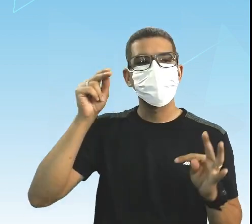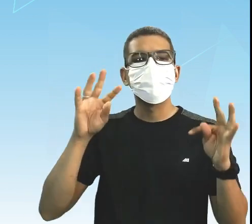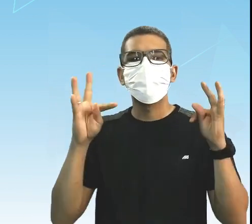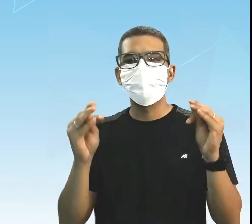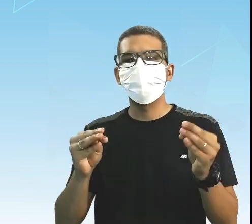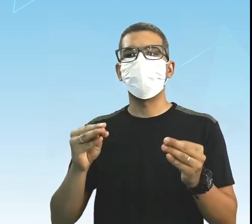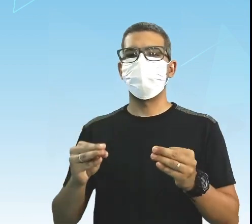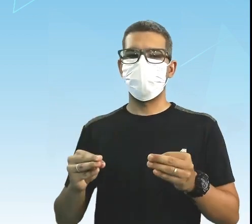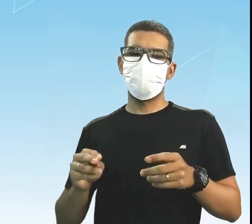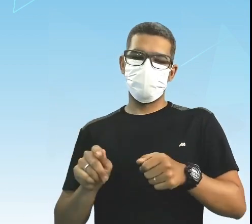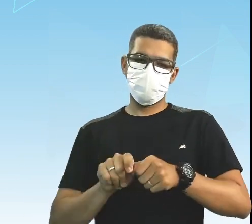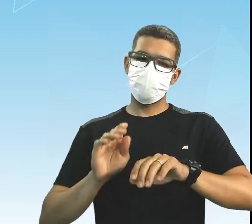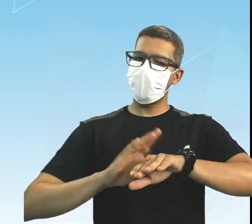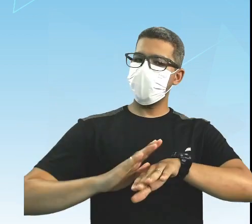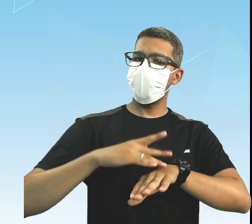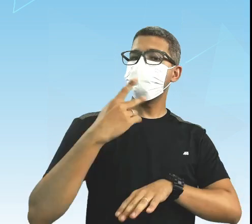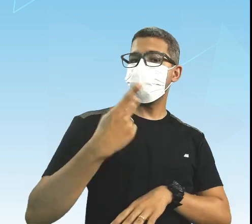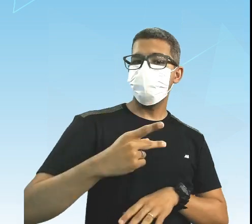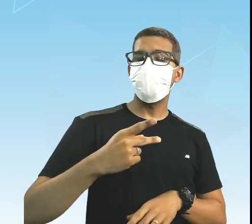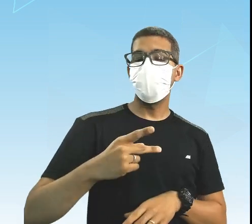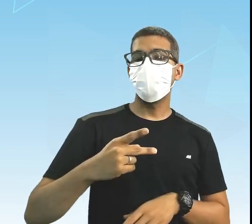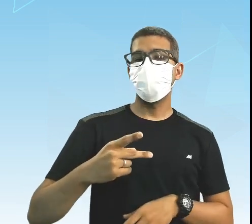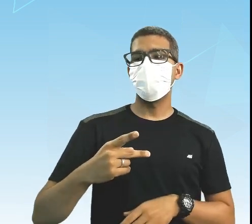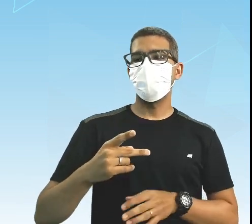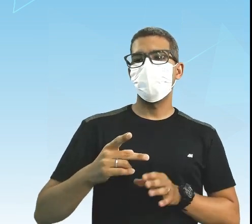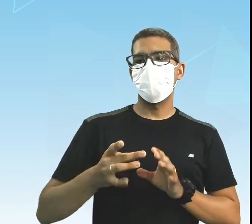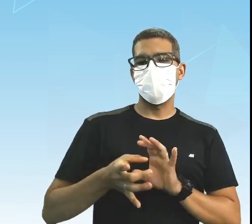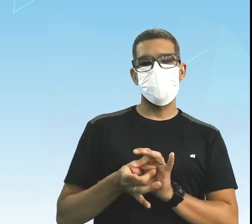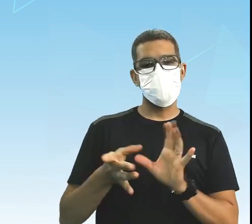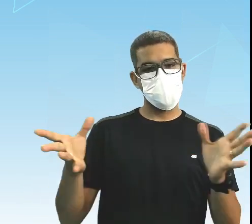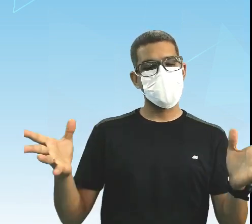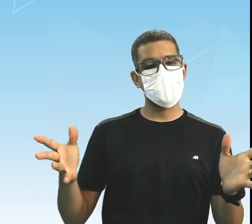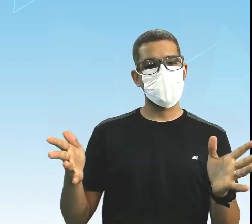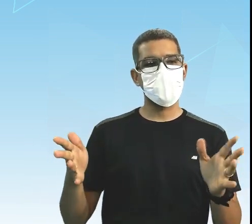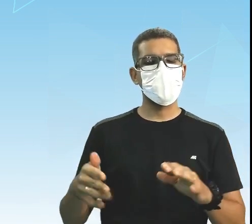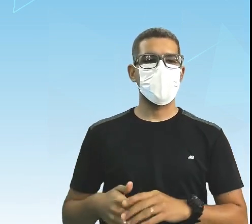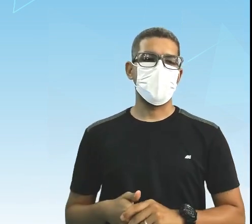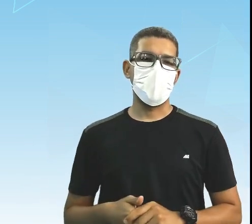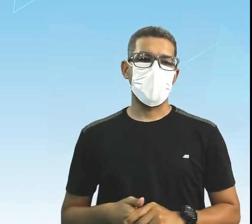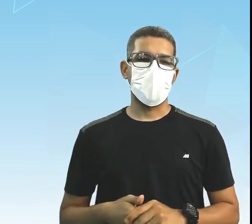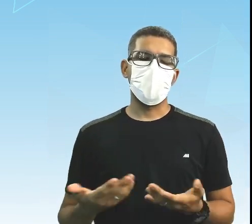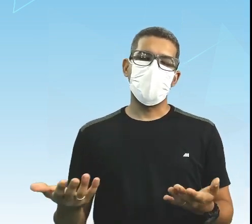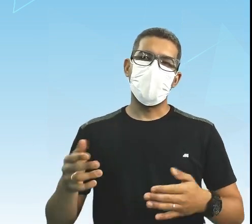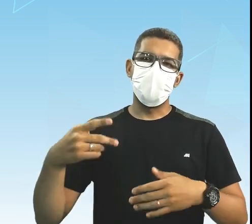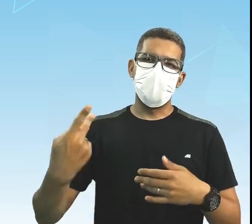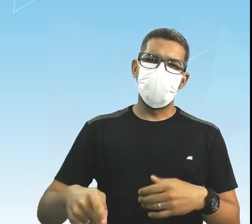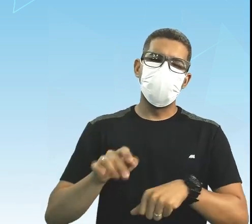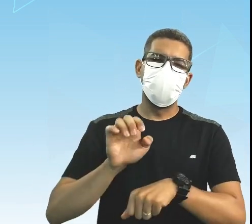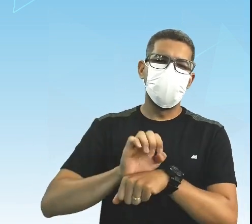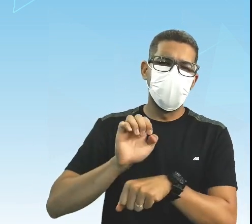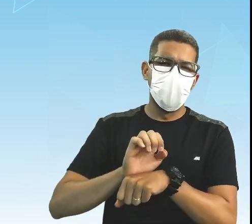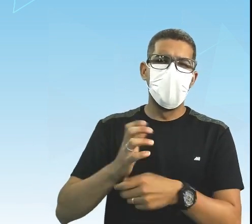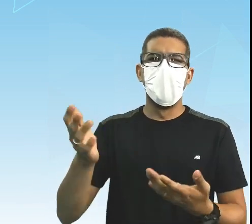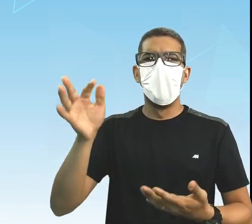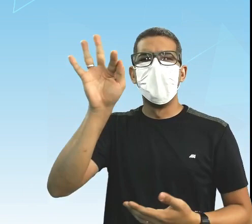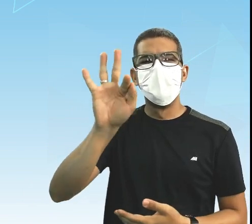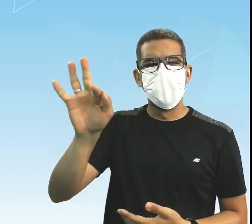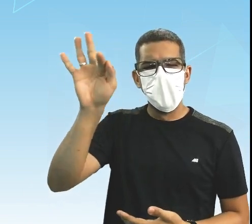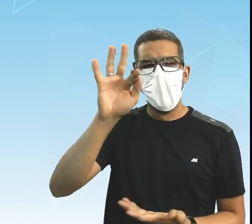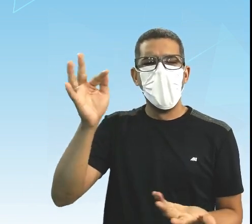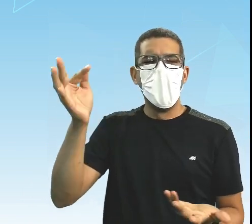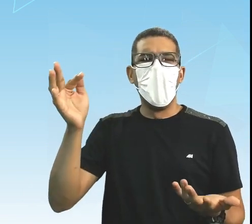dentro da sua esfera municipal, estadual ou federal, é que vai exercer esse poder aí,